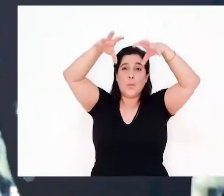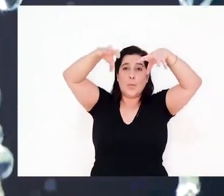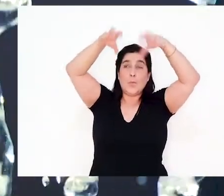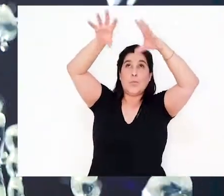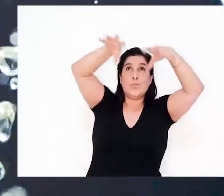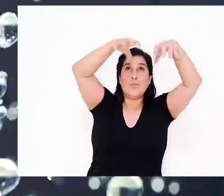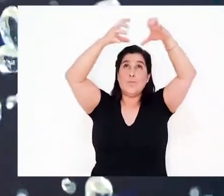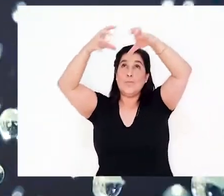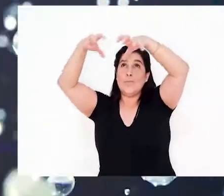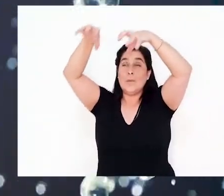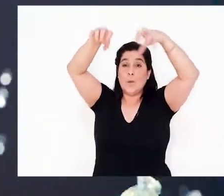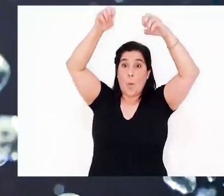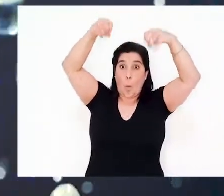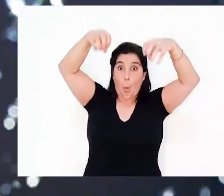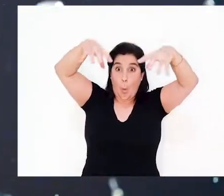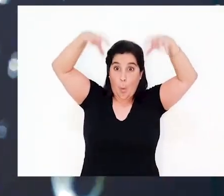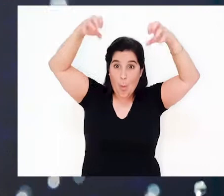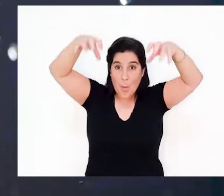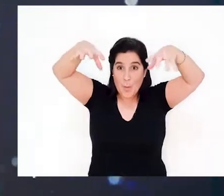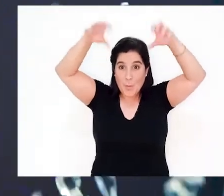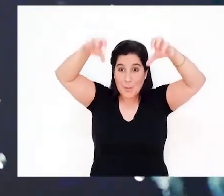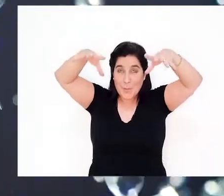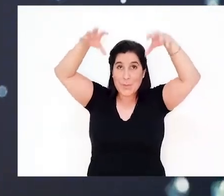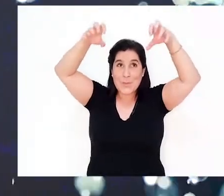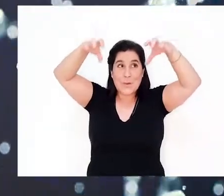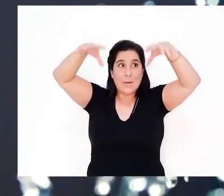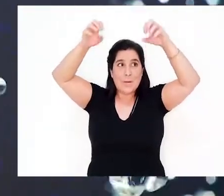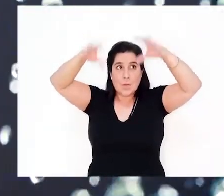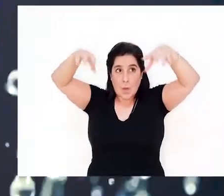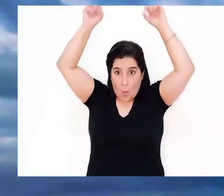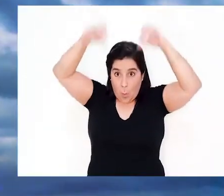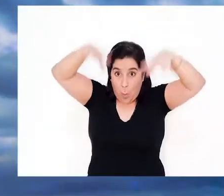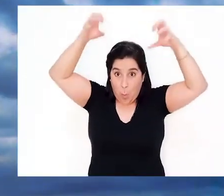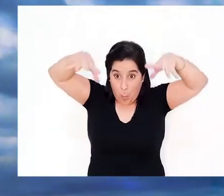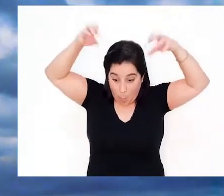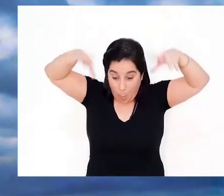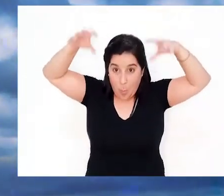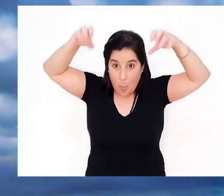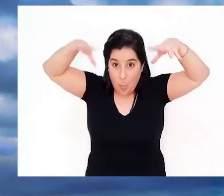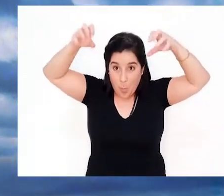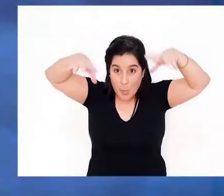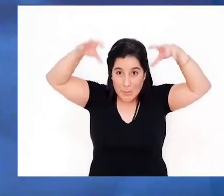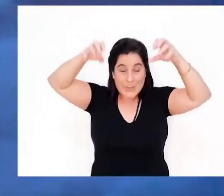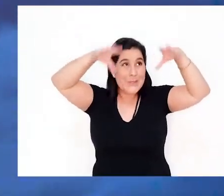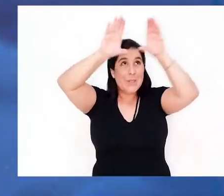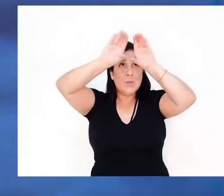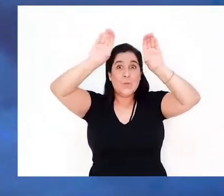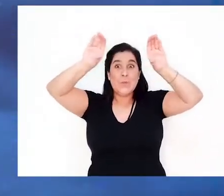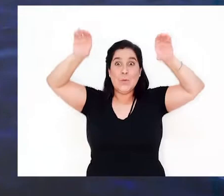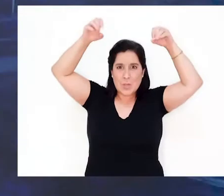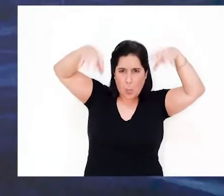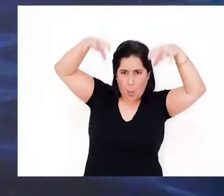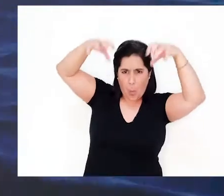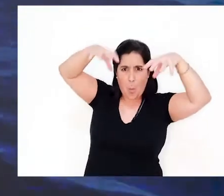uma dança, se unem virando gotas maiores e ainda maiores, até se transformarem em uma grande e poderosa nuvem de